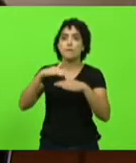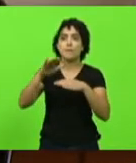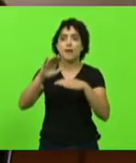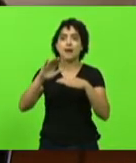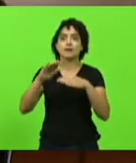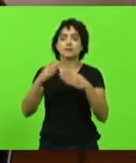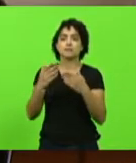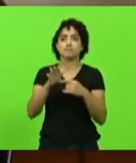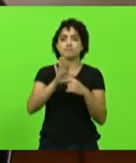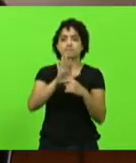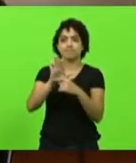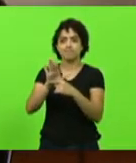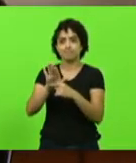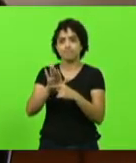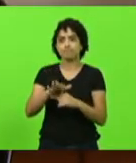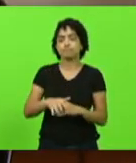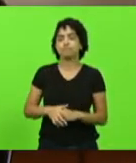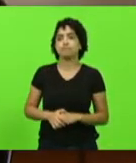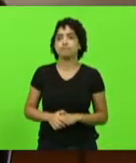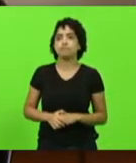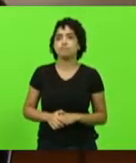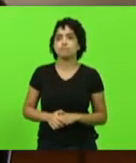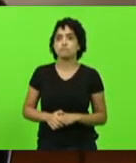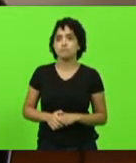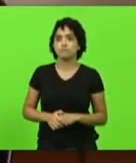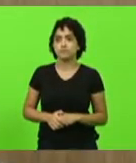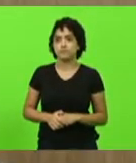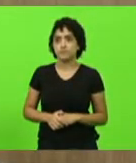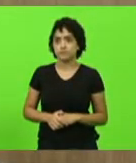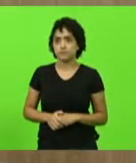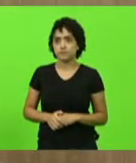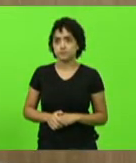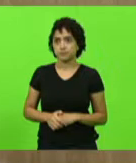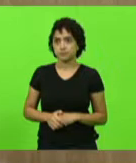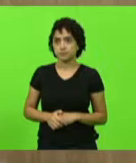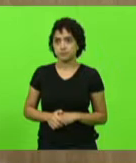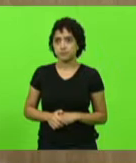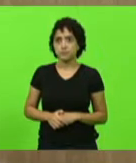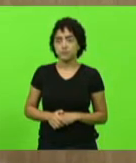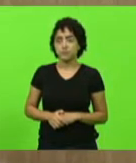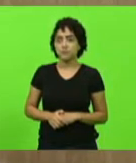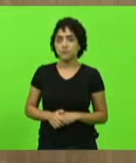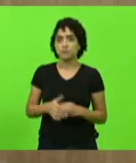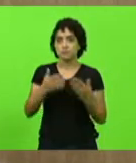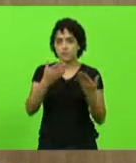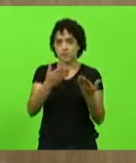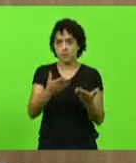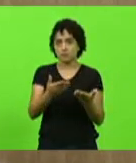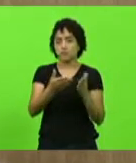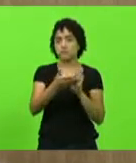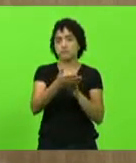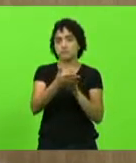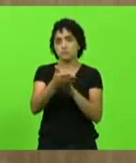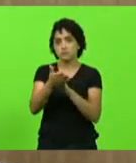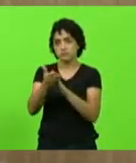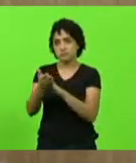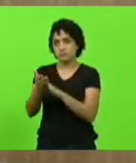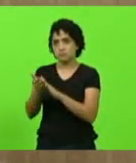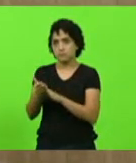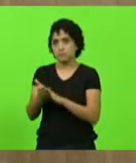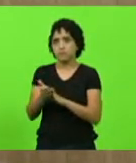essa cidade. Concede a parte, com certeza, deputado. Deputado Gerri, quero parabenizar Vossa